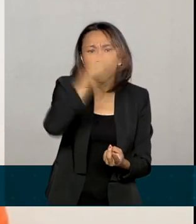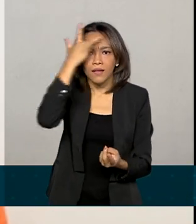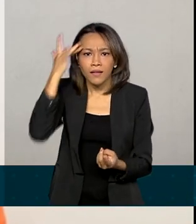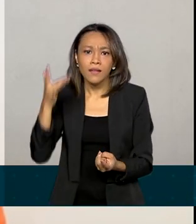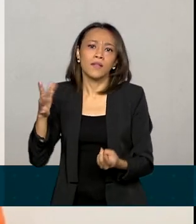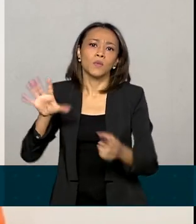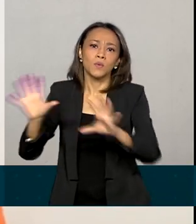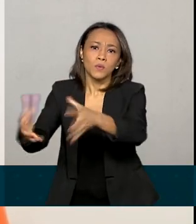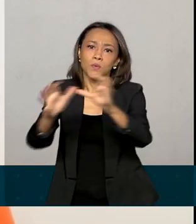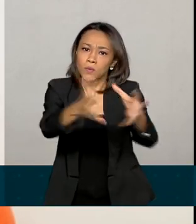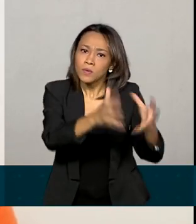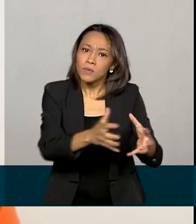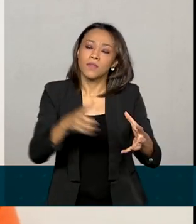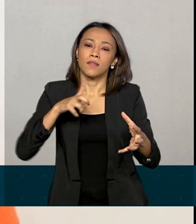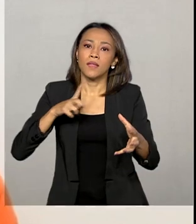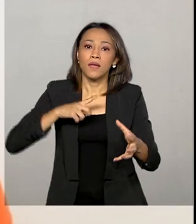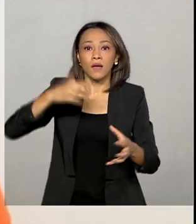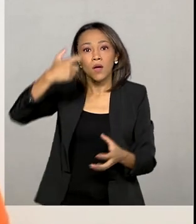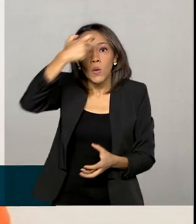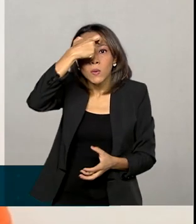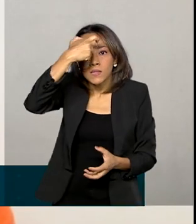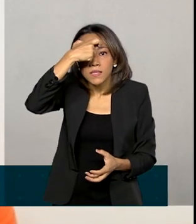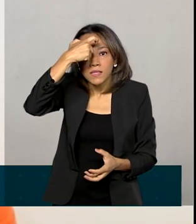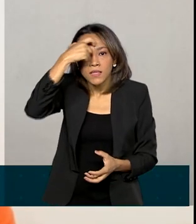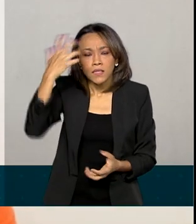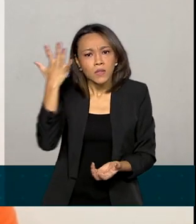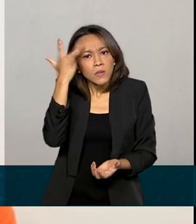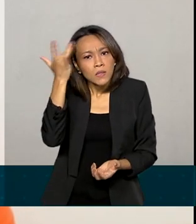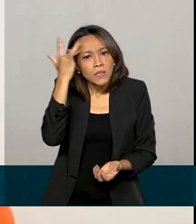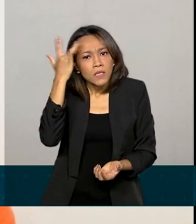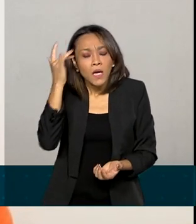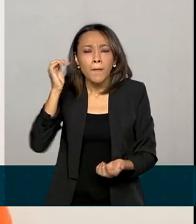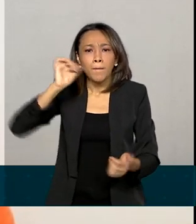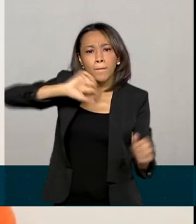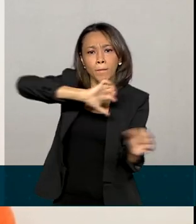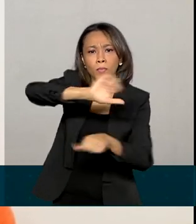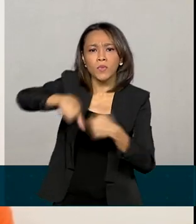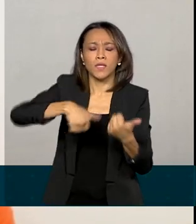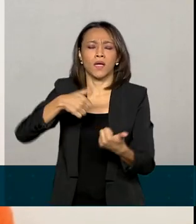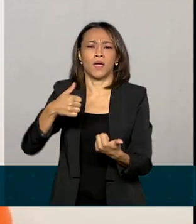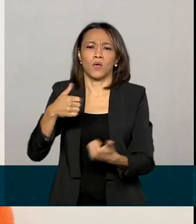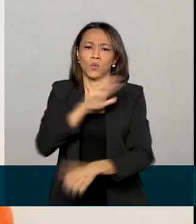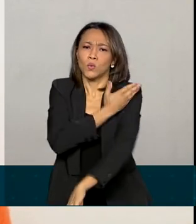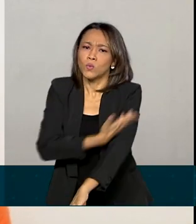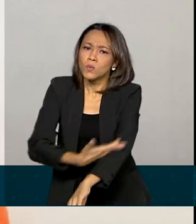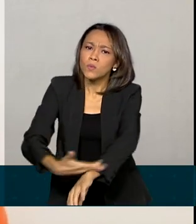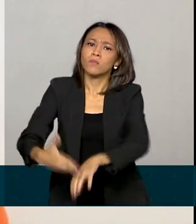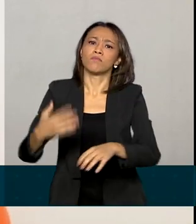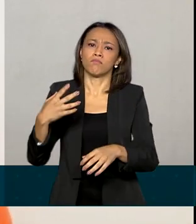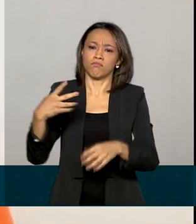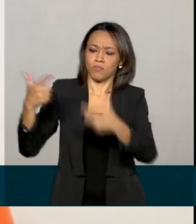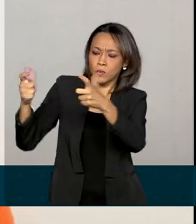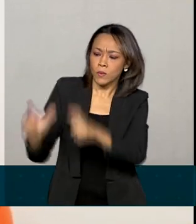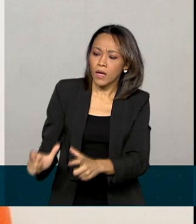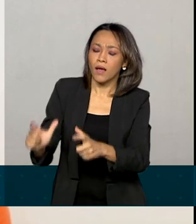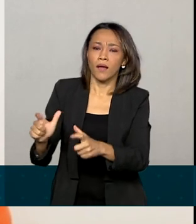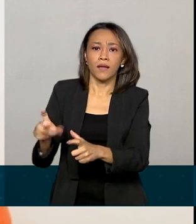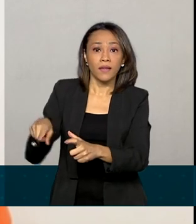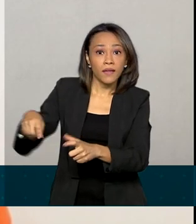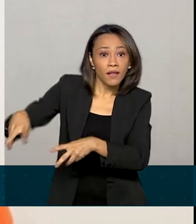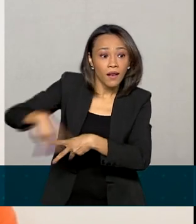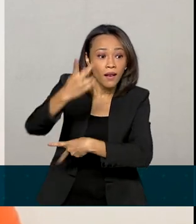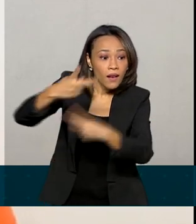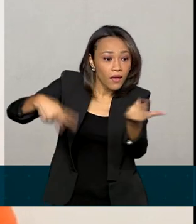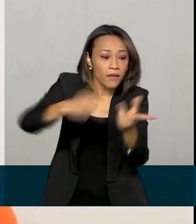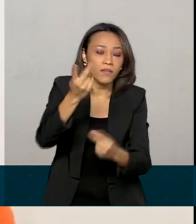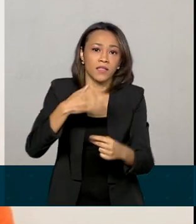tenham consciência na prática do dia a dia, mudando a cultura do local e fazendo com que eles levem essa informação a um número